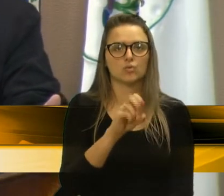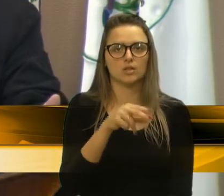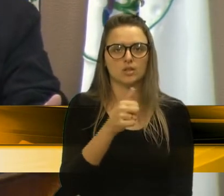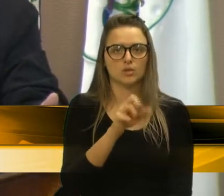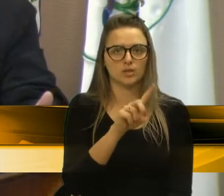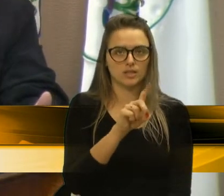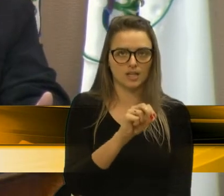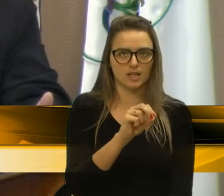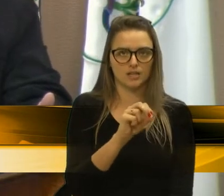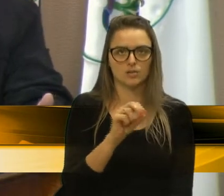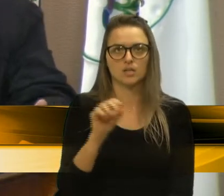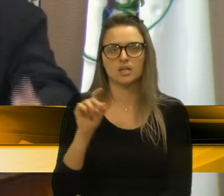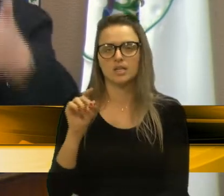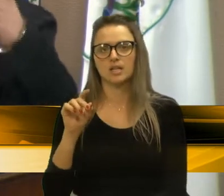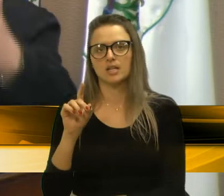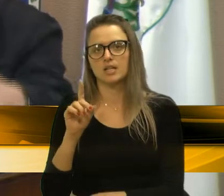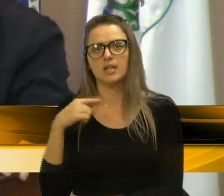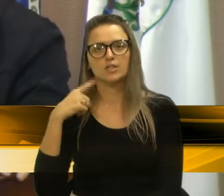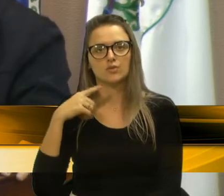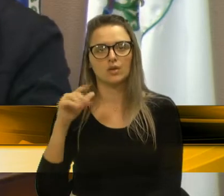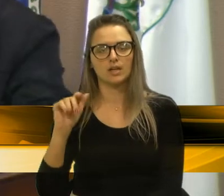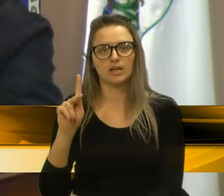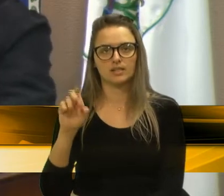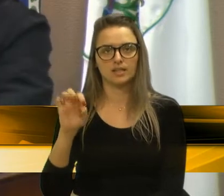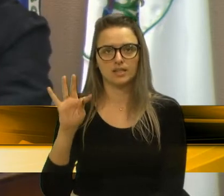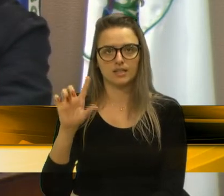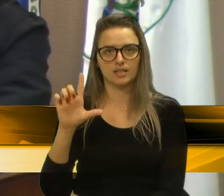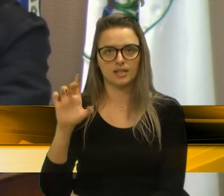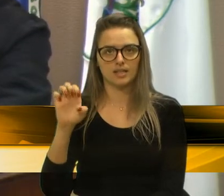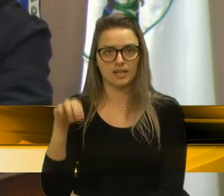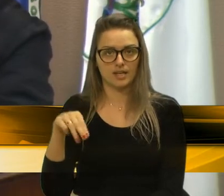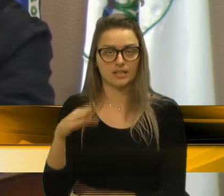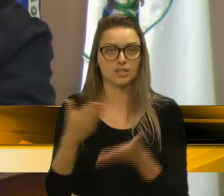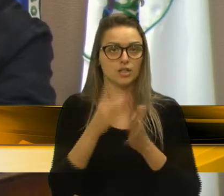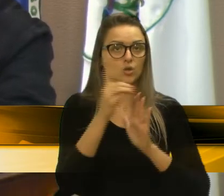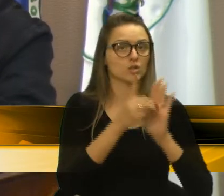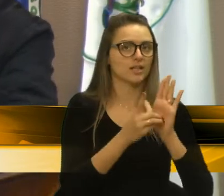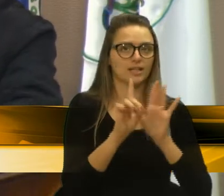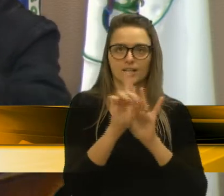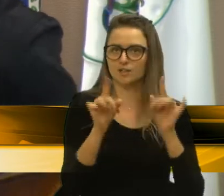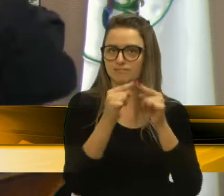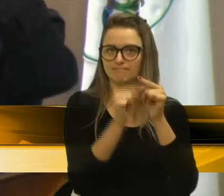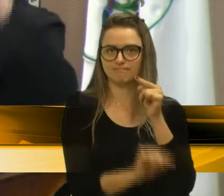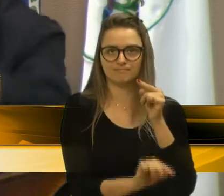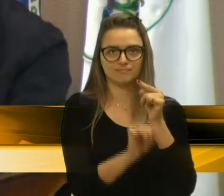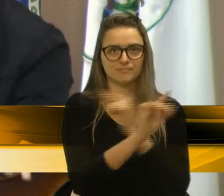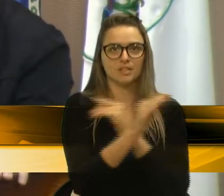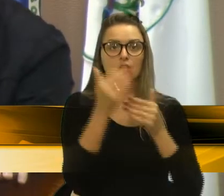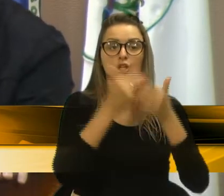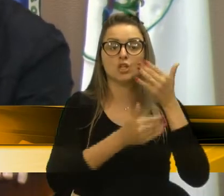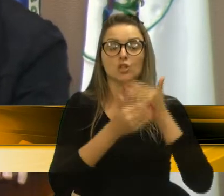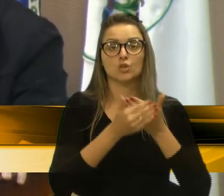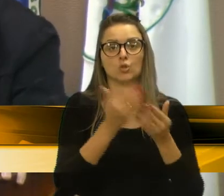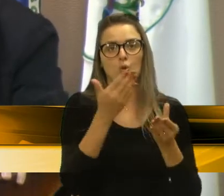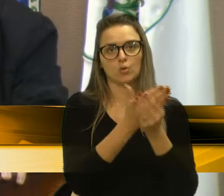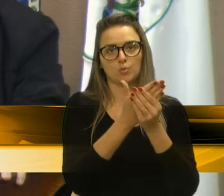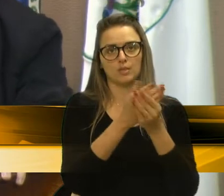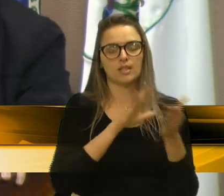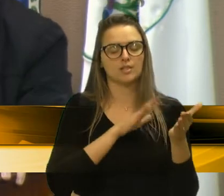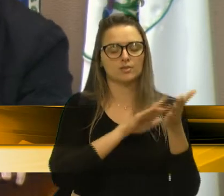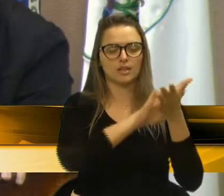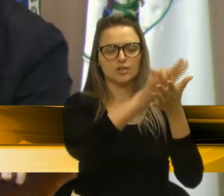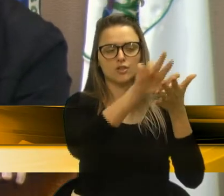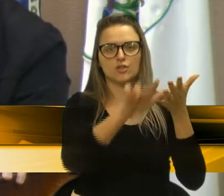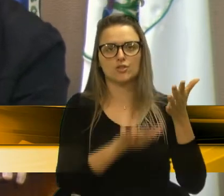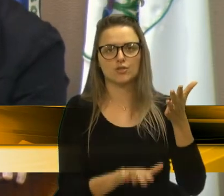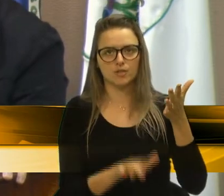doutora Kathleen, também já haviam manifestado que o decreto era irregular. Todo o processo tem várias manifestações